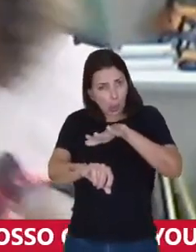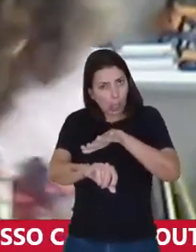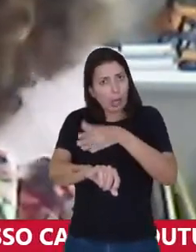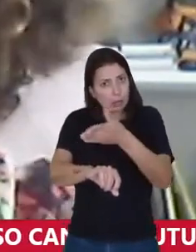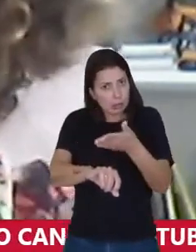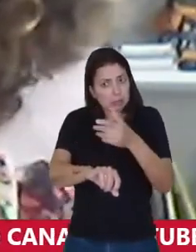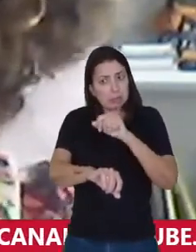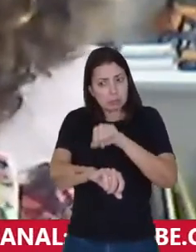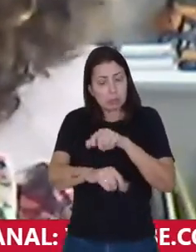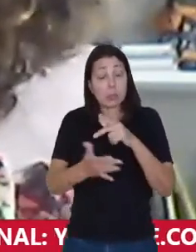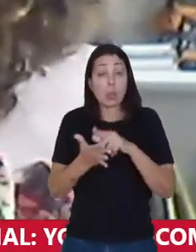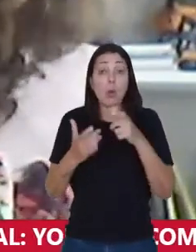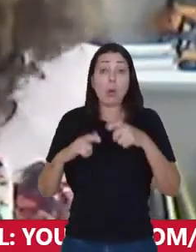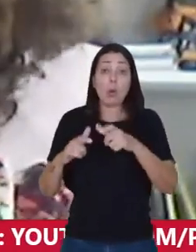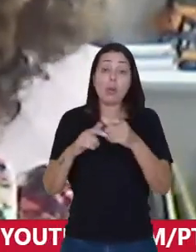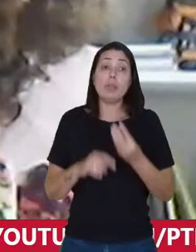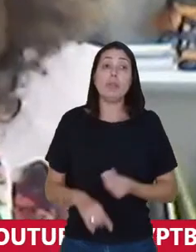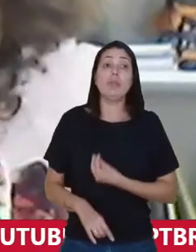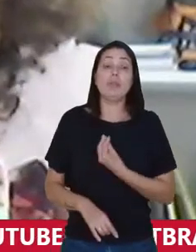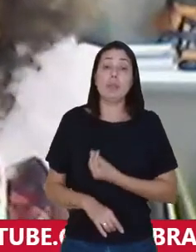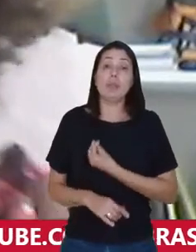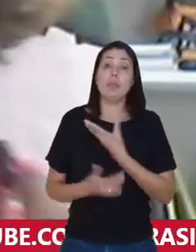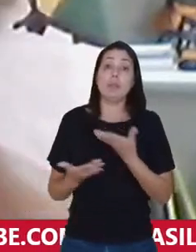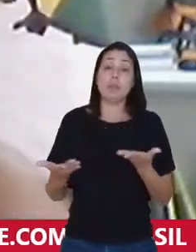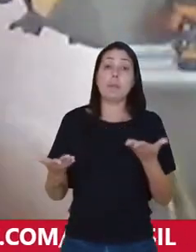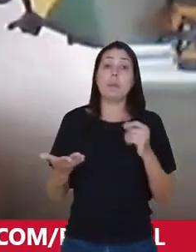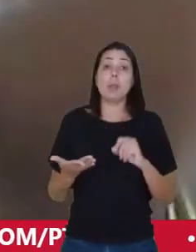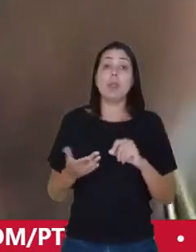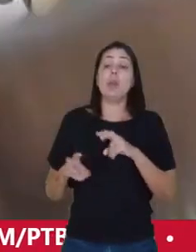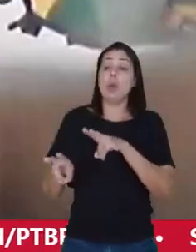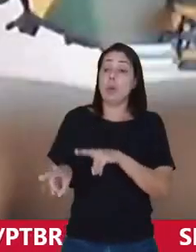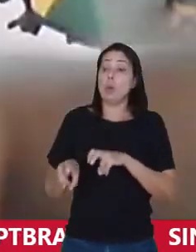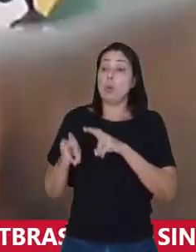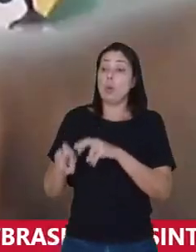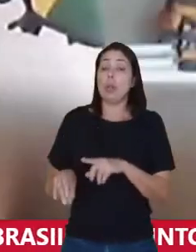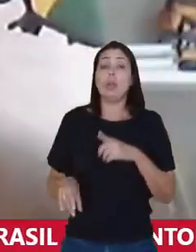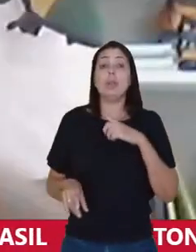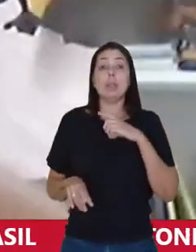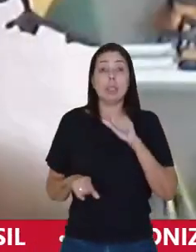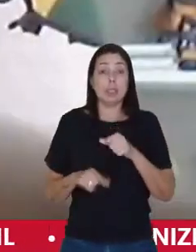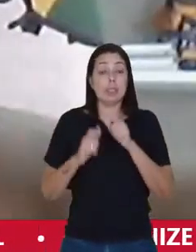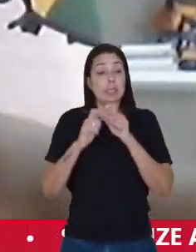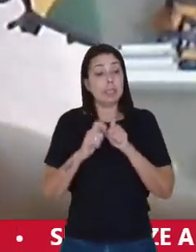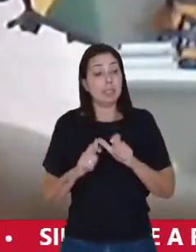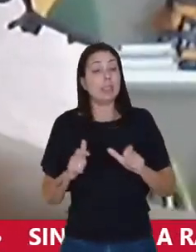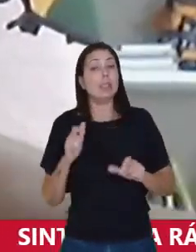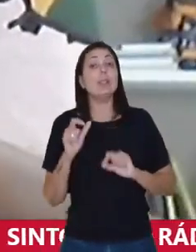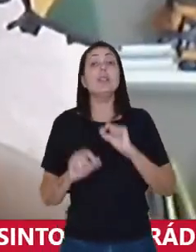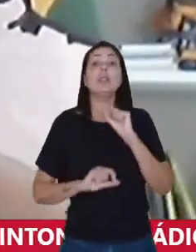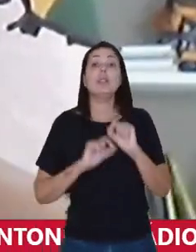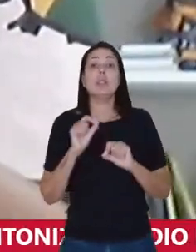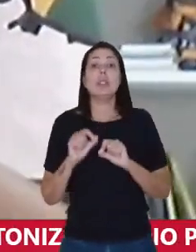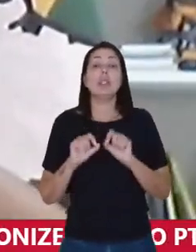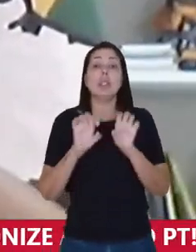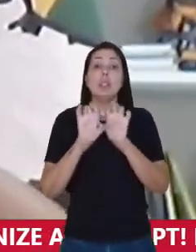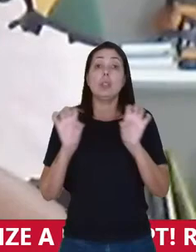naquele ambiente onde ela está vivendo, seja no urbano ou no rural, tem a grande